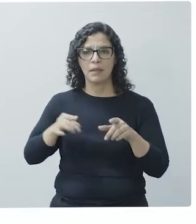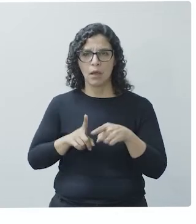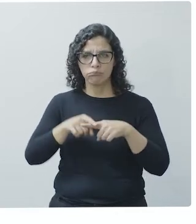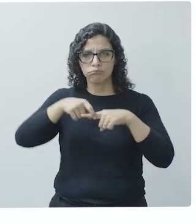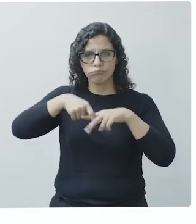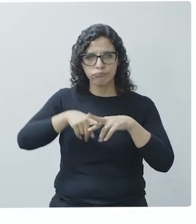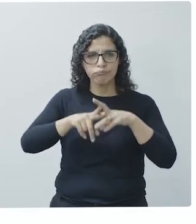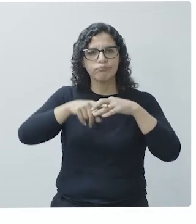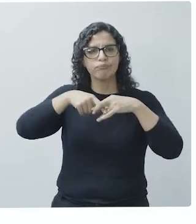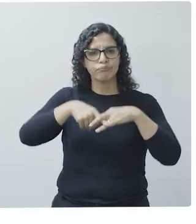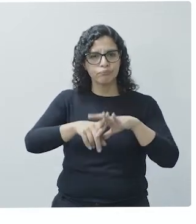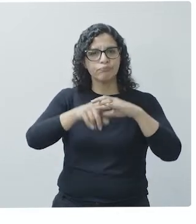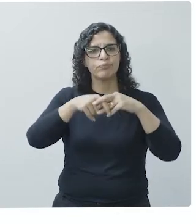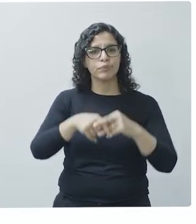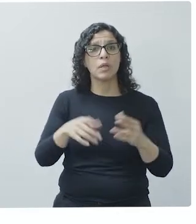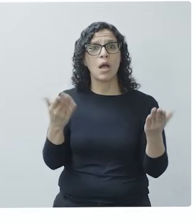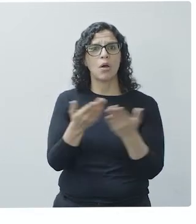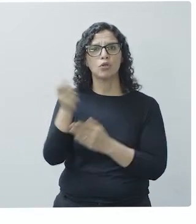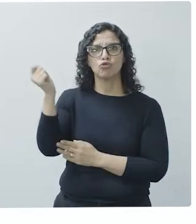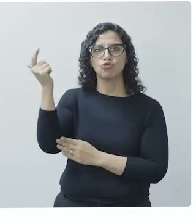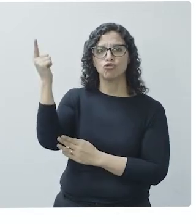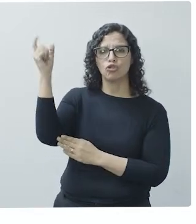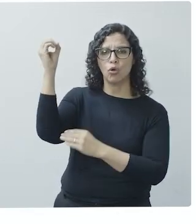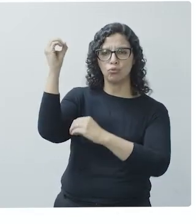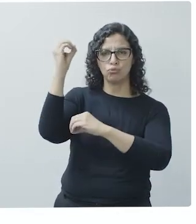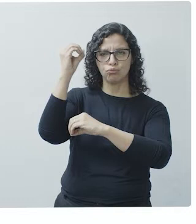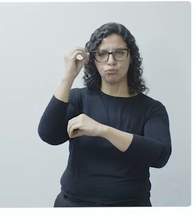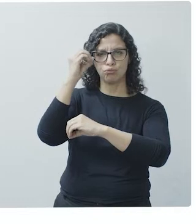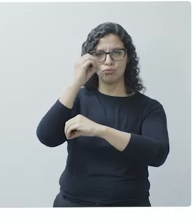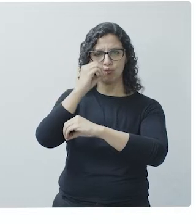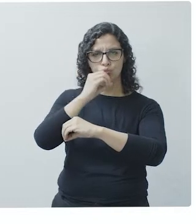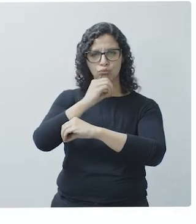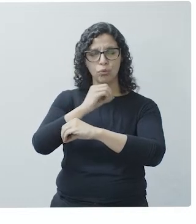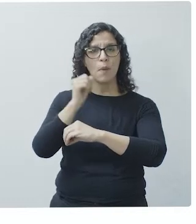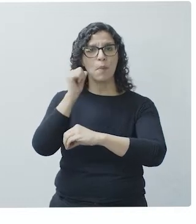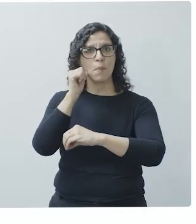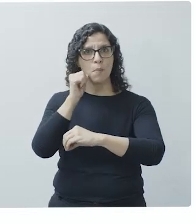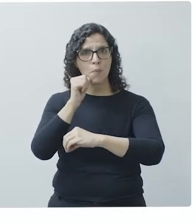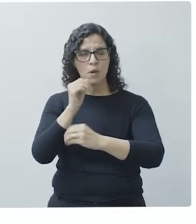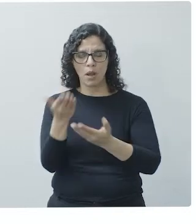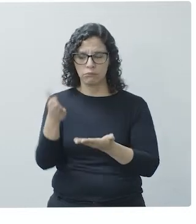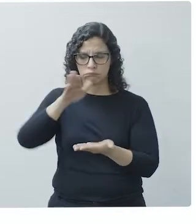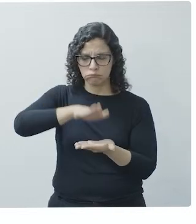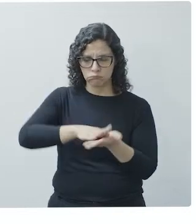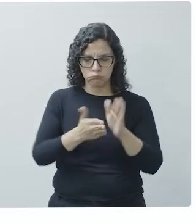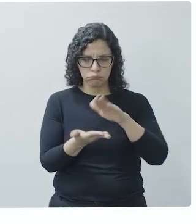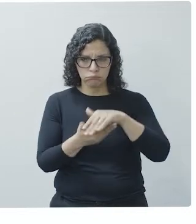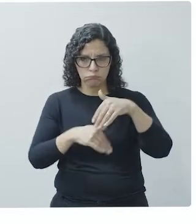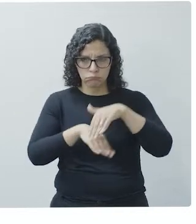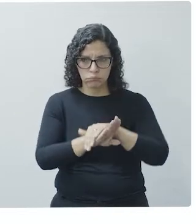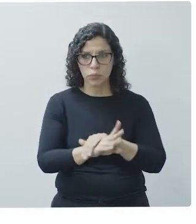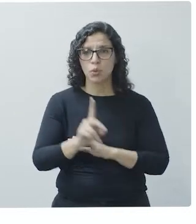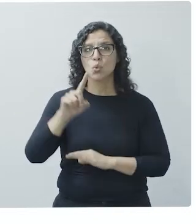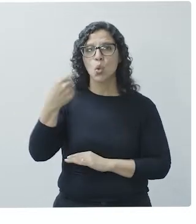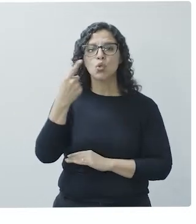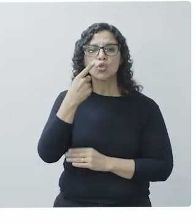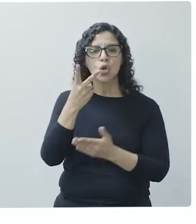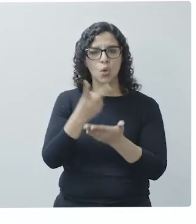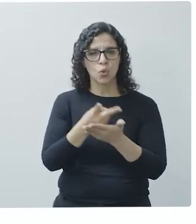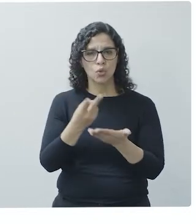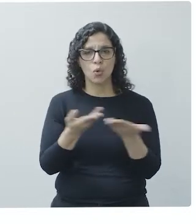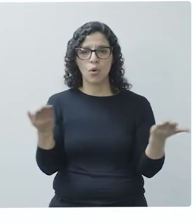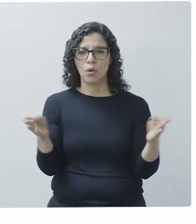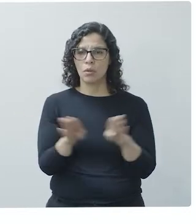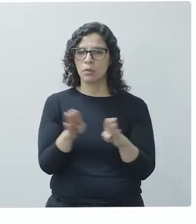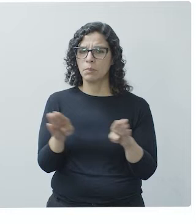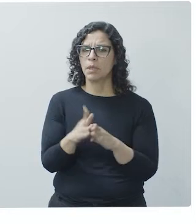plique, plique, plique da agulha no pano. Caindo o sol, a costureira dobrou a costura para o dia seguinte. Continuou